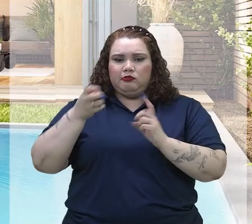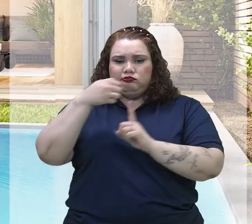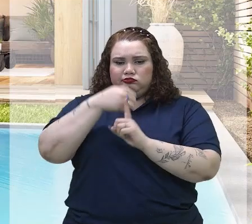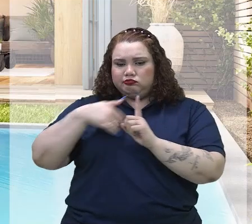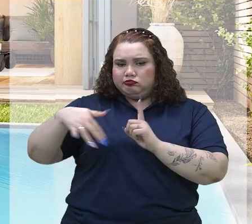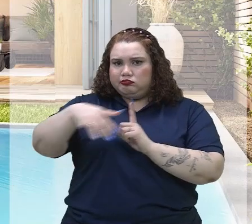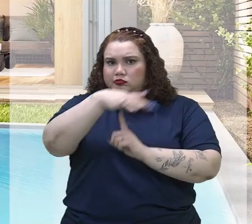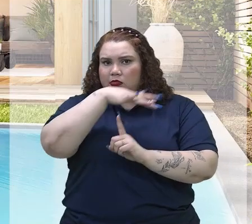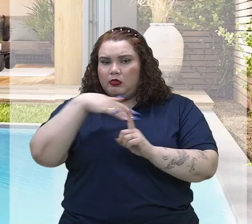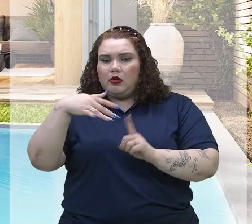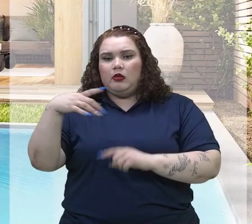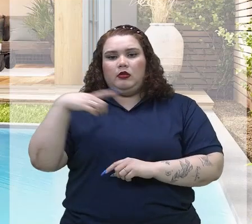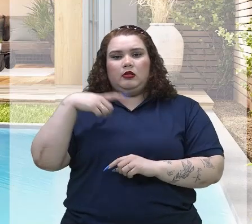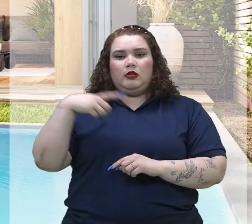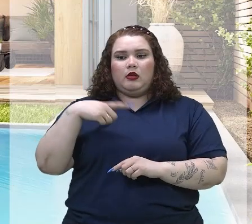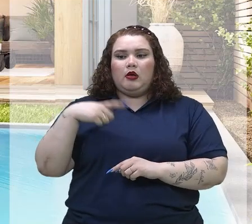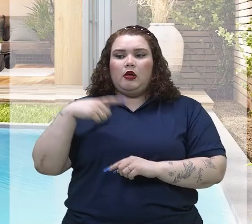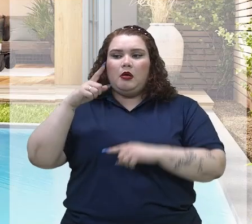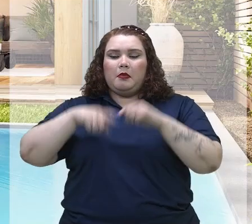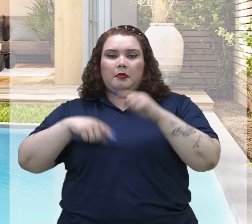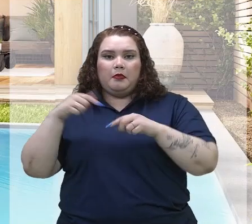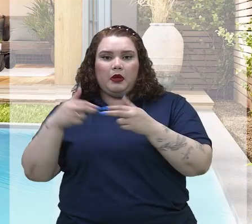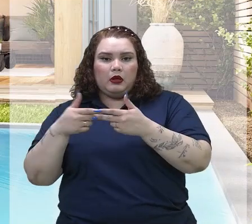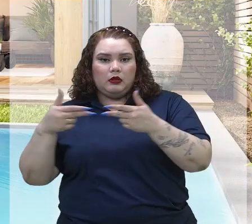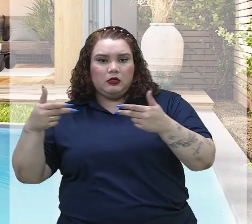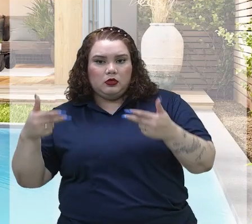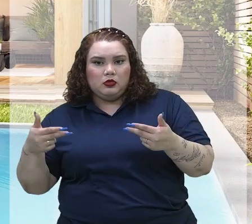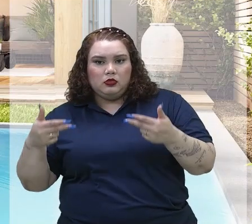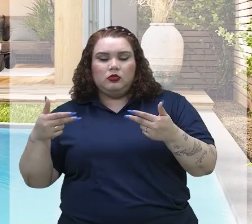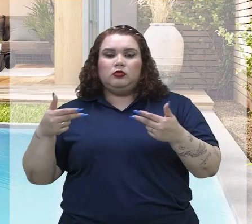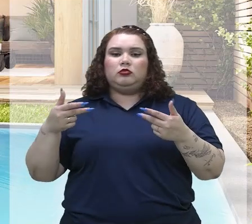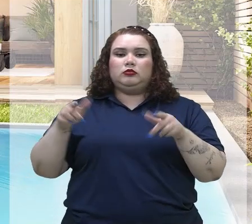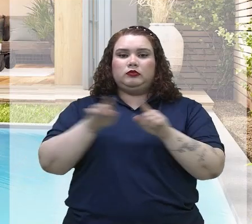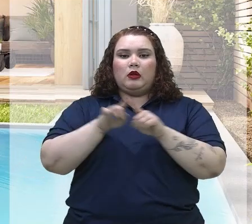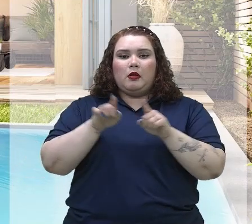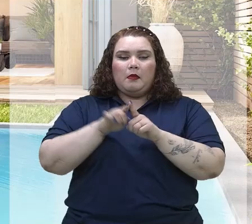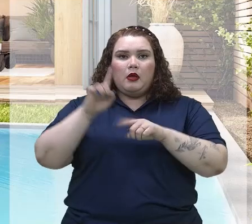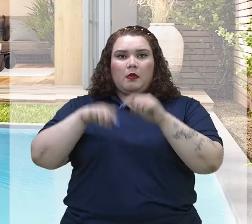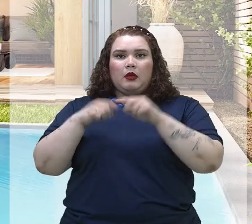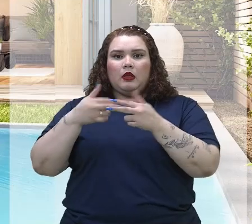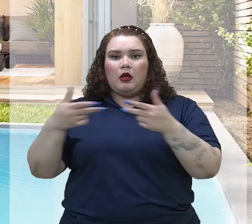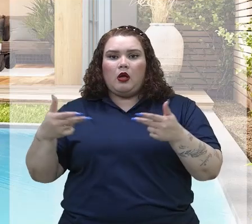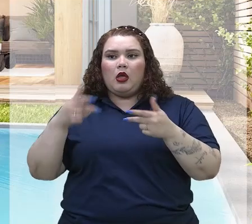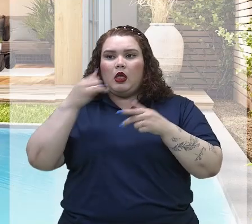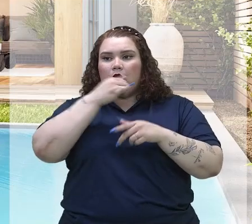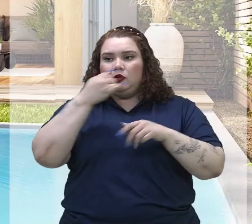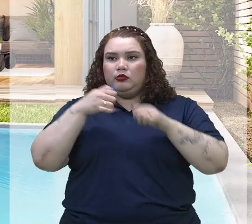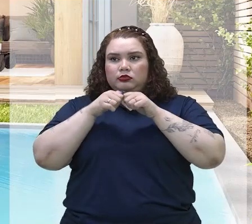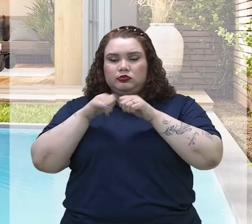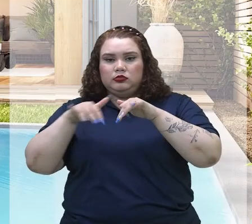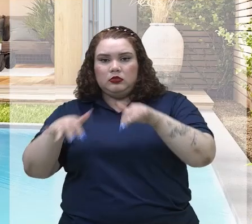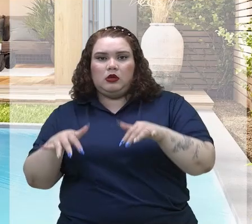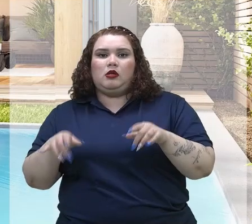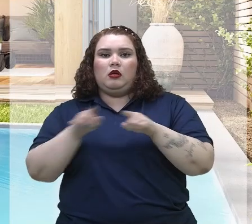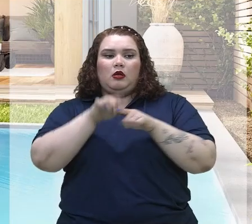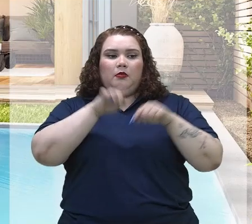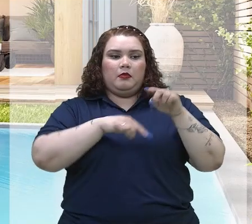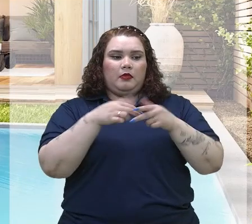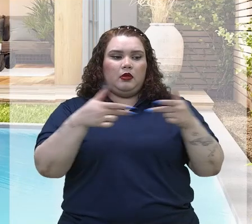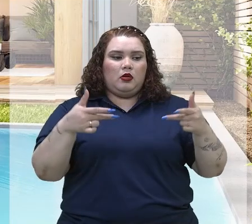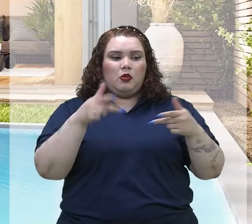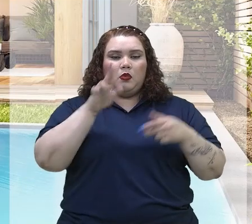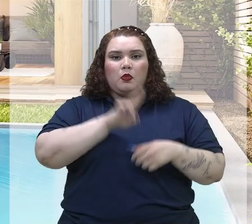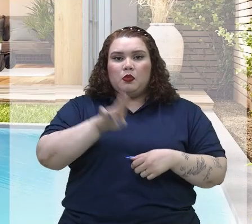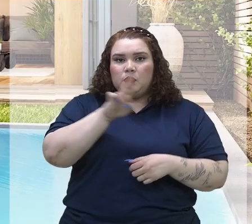aqui receptores, teríamos também os consumidores, teríamos também os dispositivos